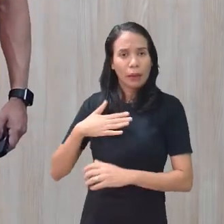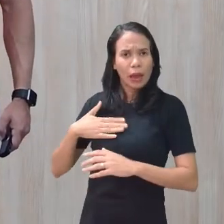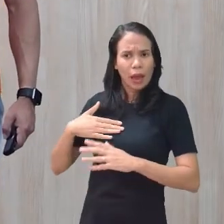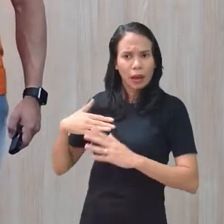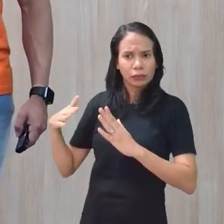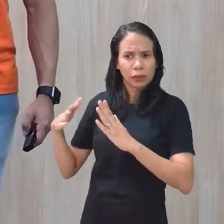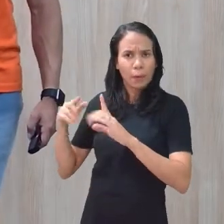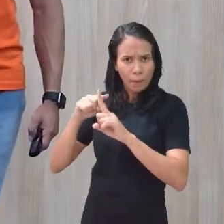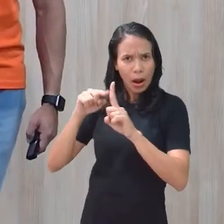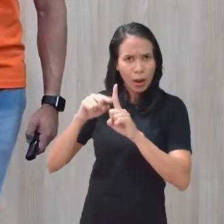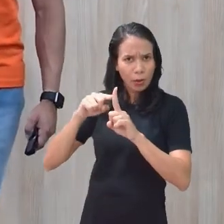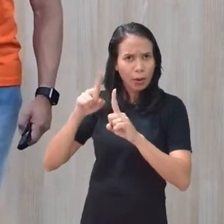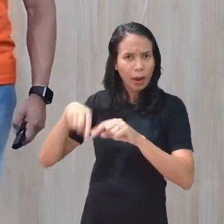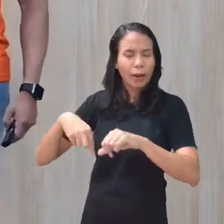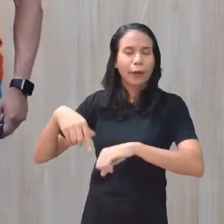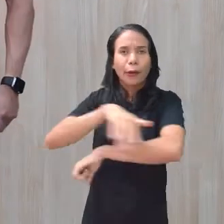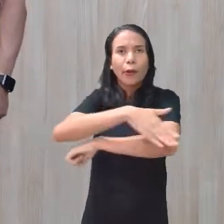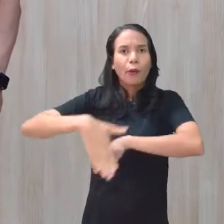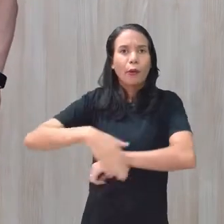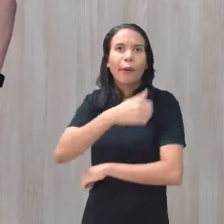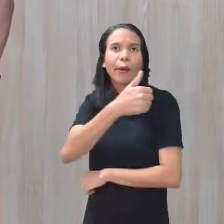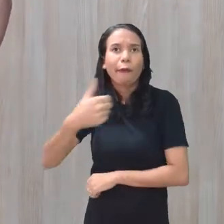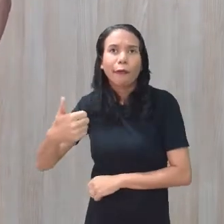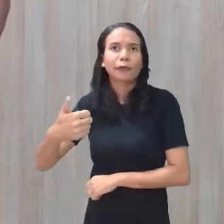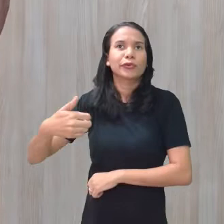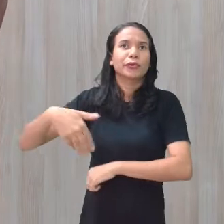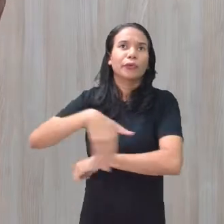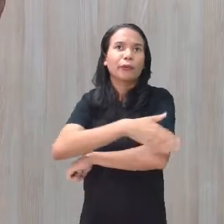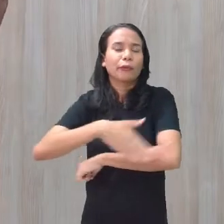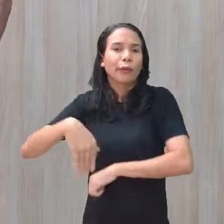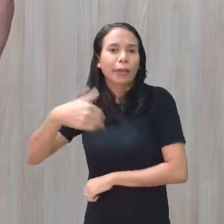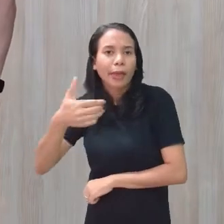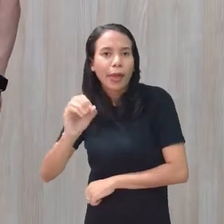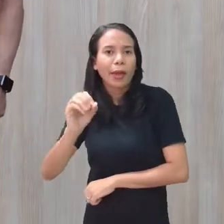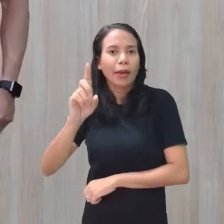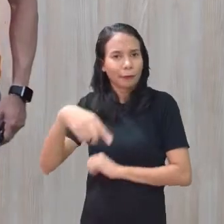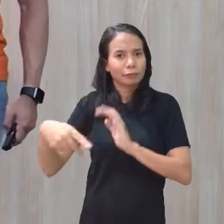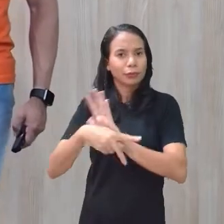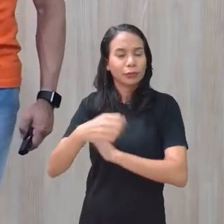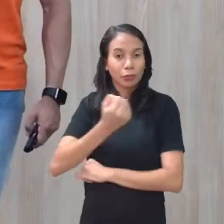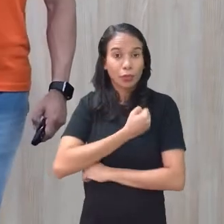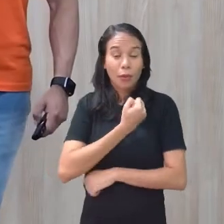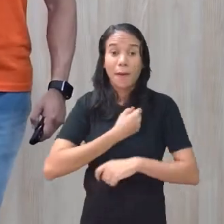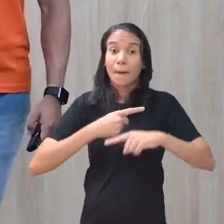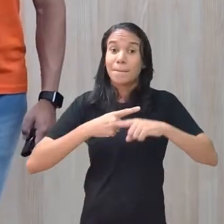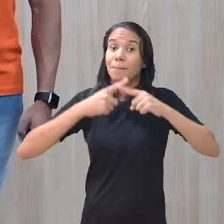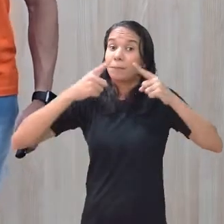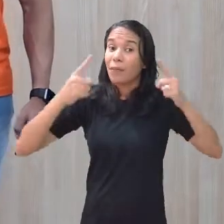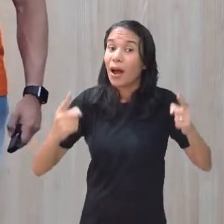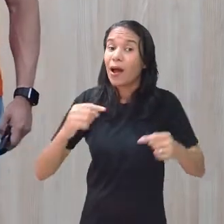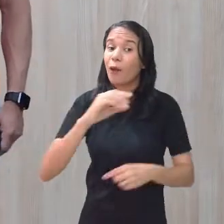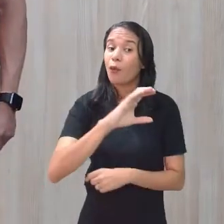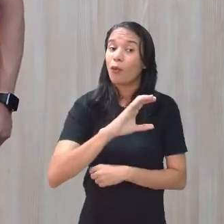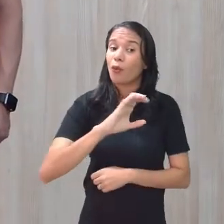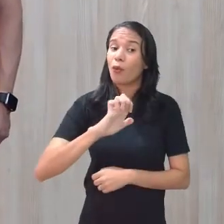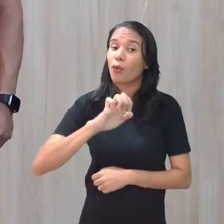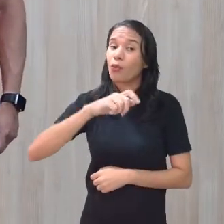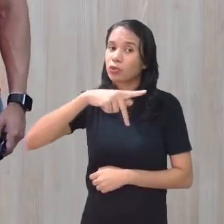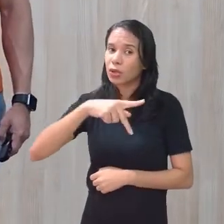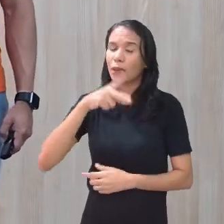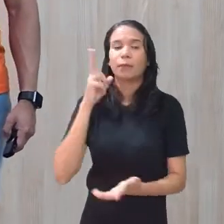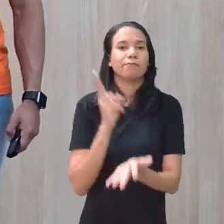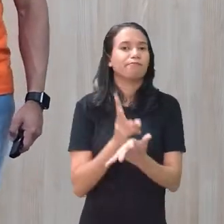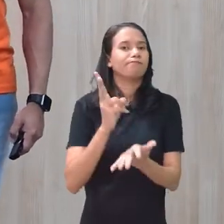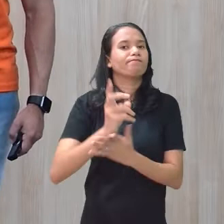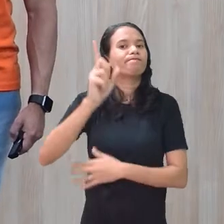tá? Rua 11, Rua 10, Rua 30, mas o CEP sempre vai ser uma